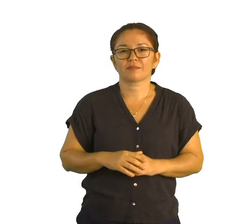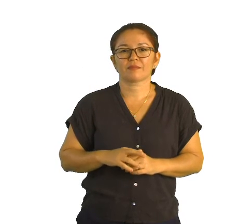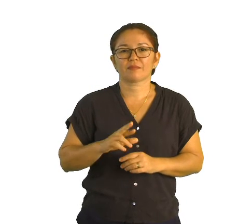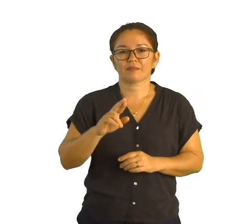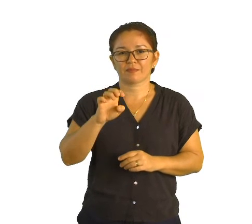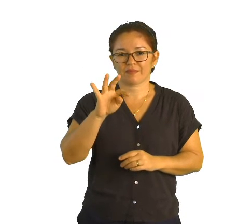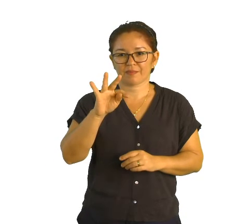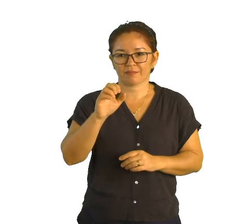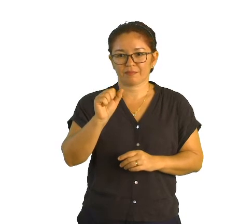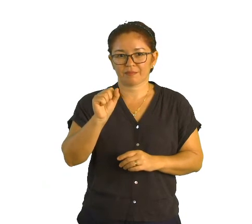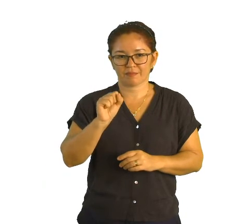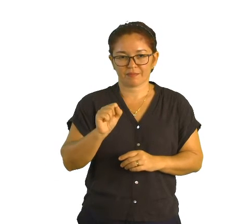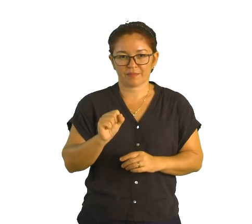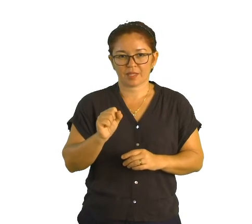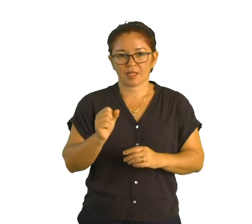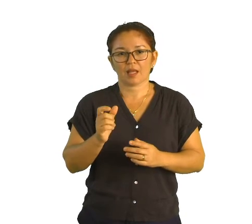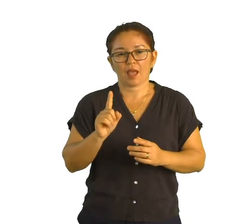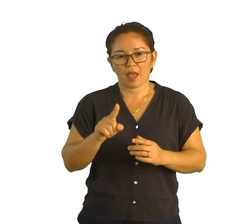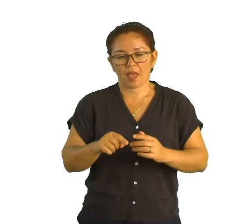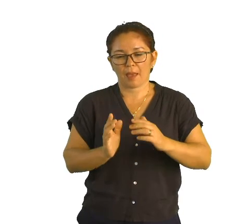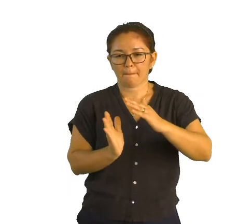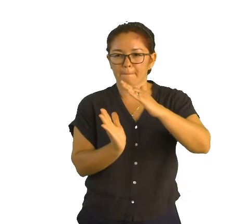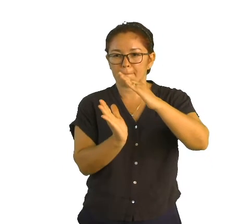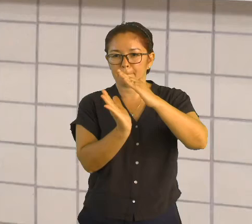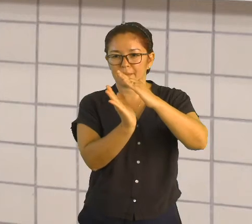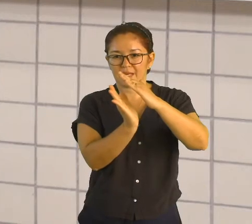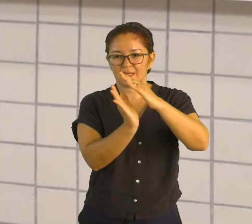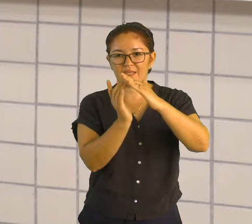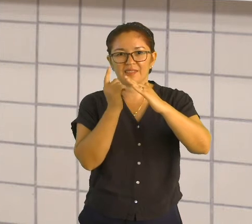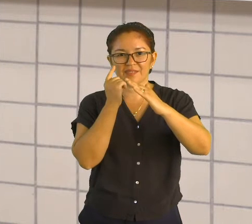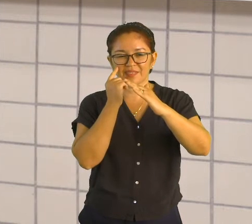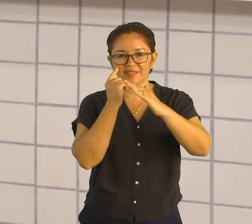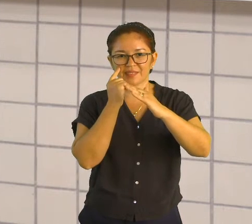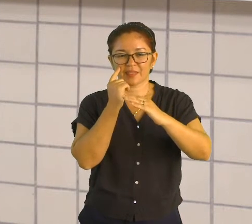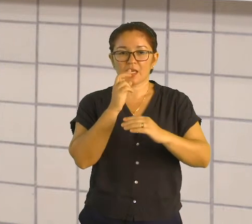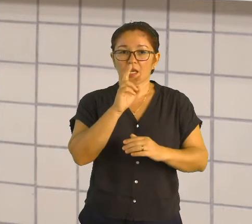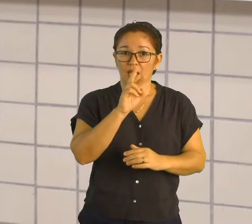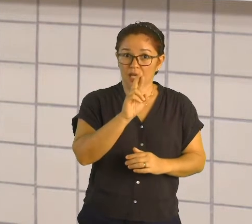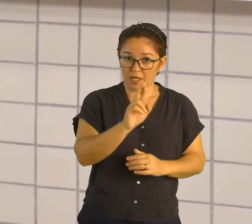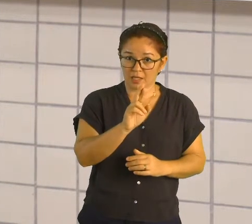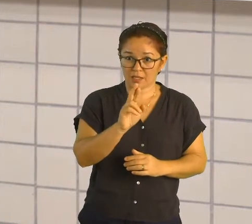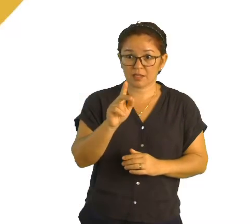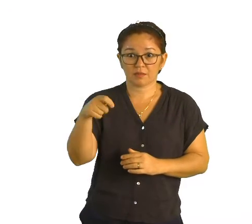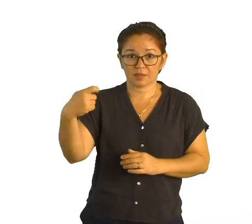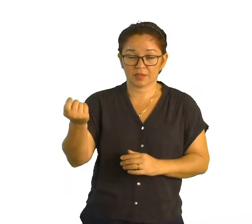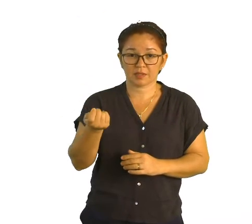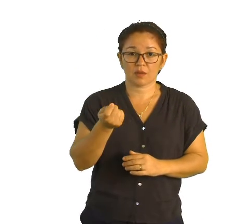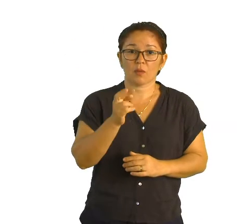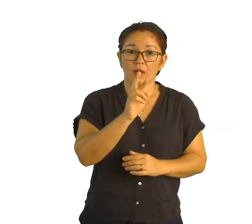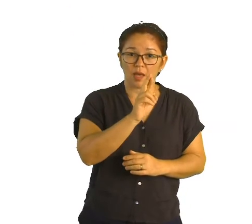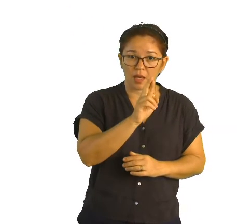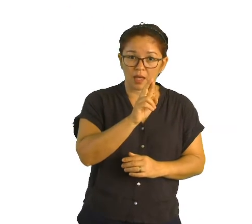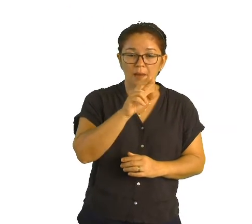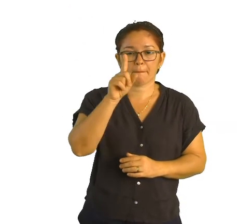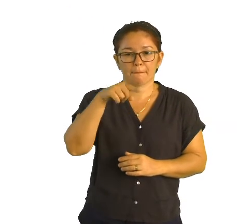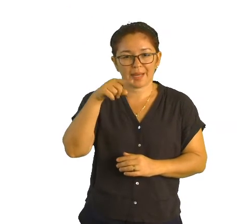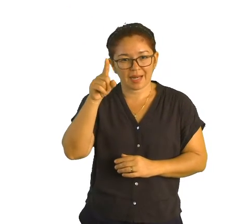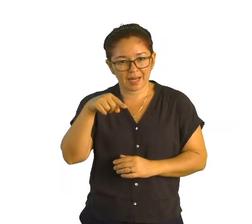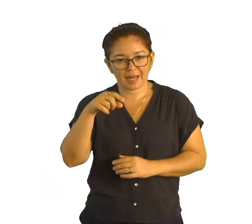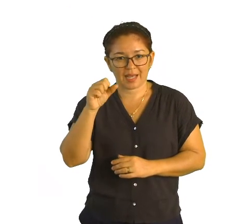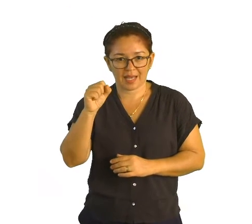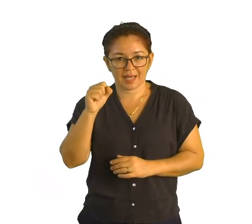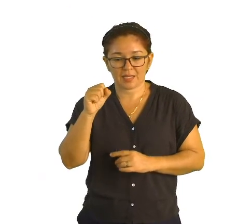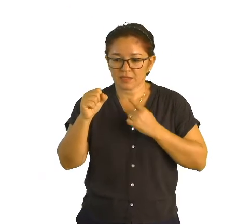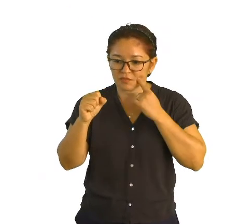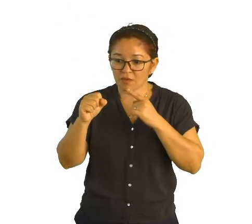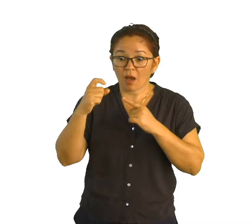retas R paralelas a S. Retas concorrentes. As retas concorrentes, ela tem